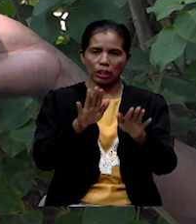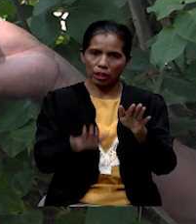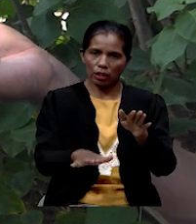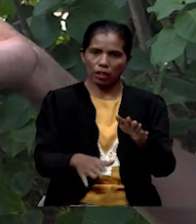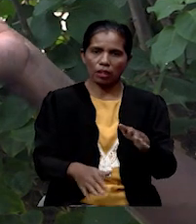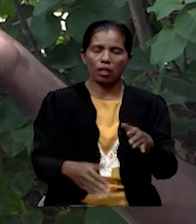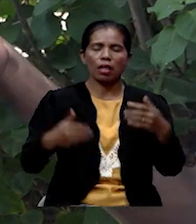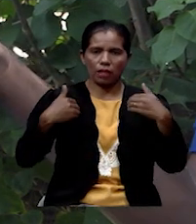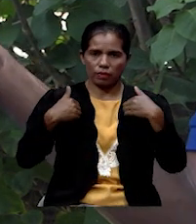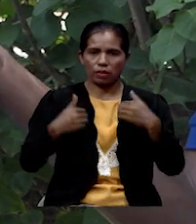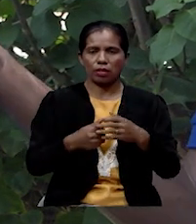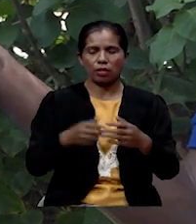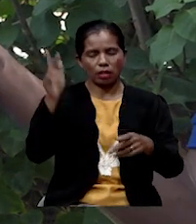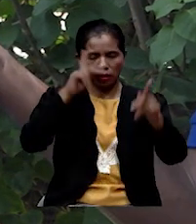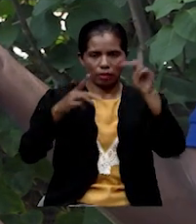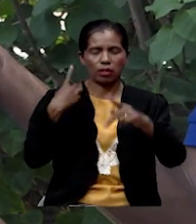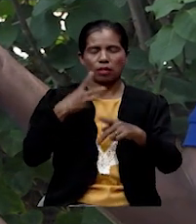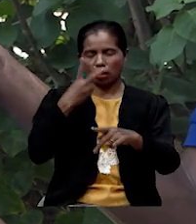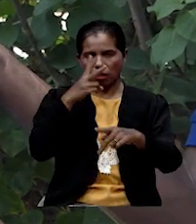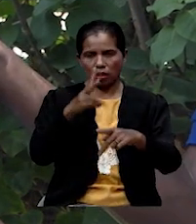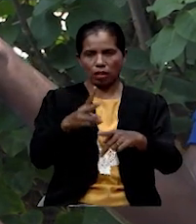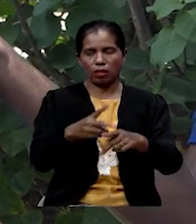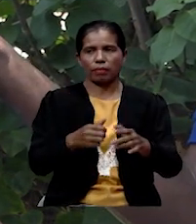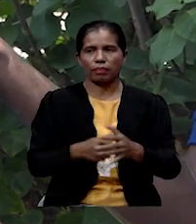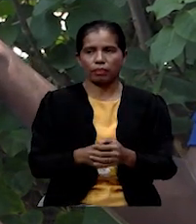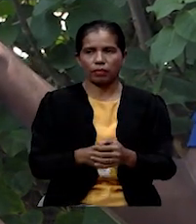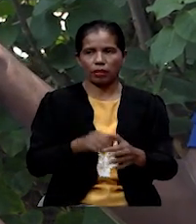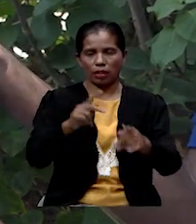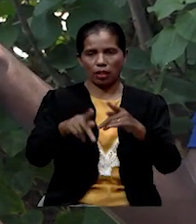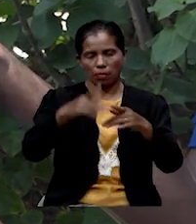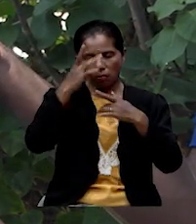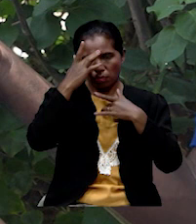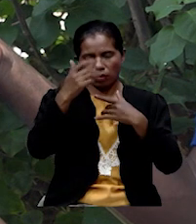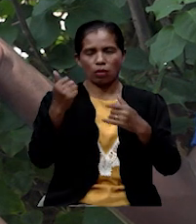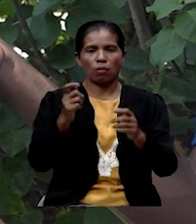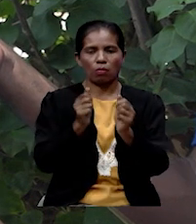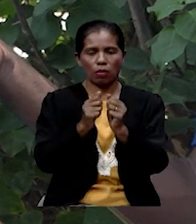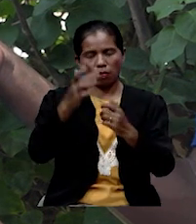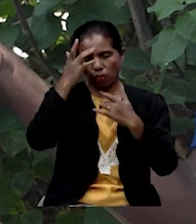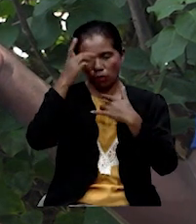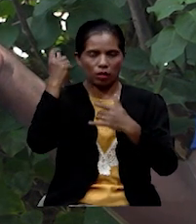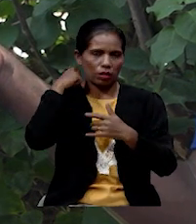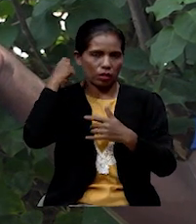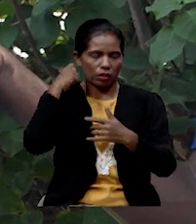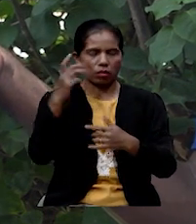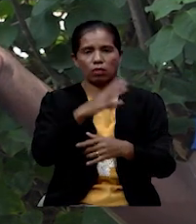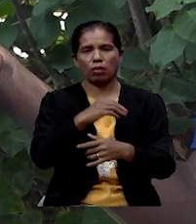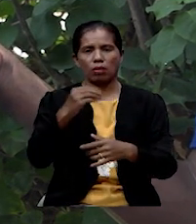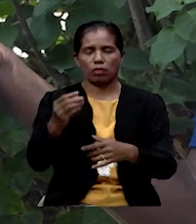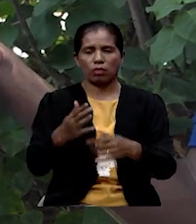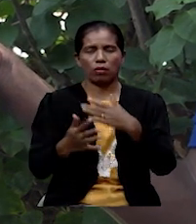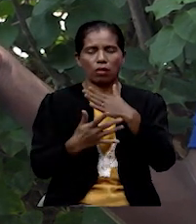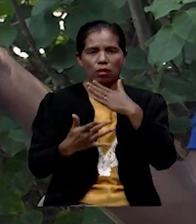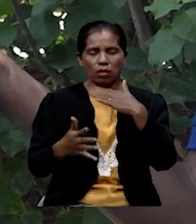maka agora itare ate agora ne kazu nebe nebe paciente baru hoten saun iramida e obstrusaun i amos